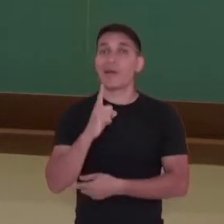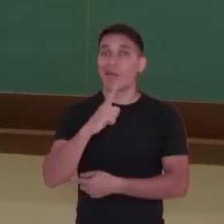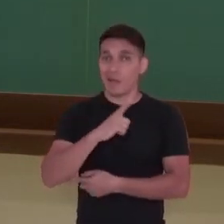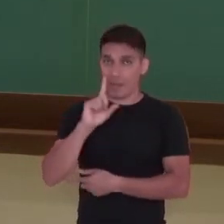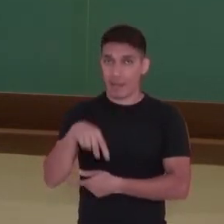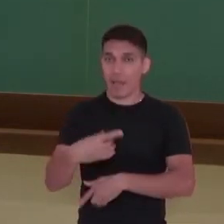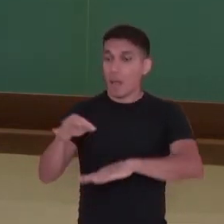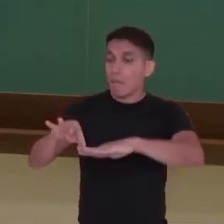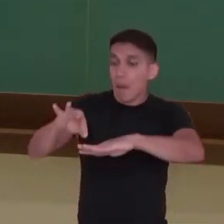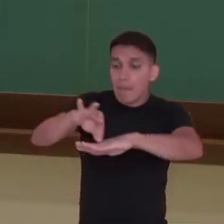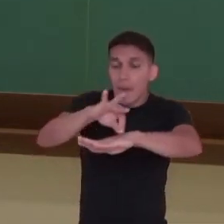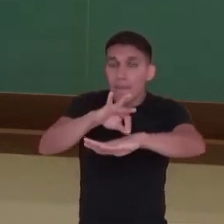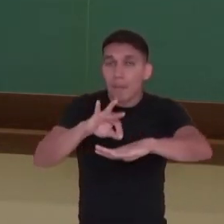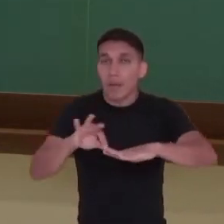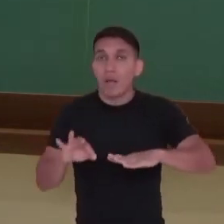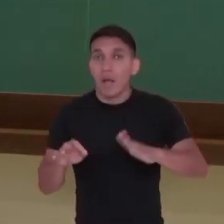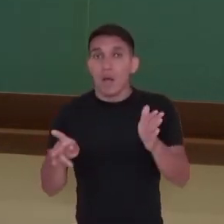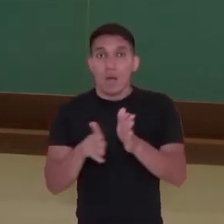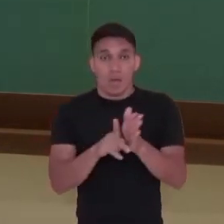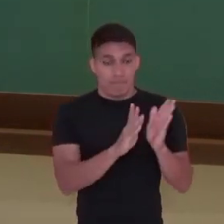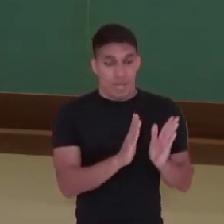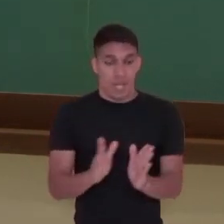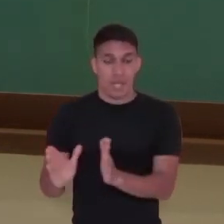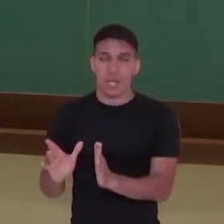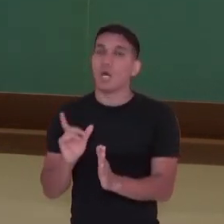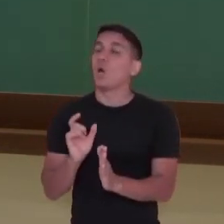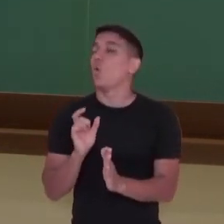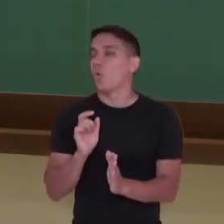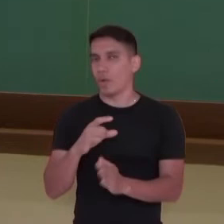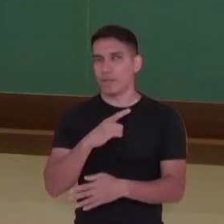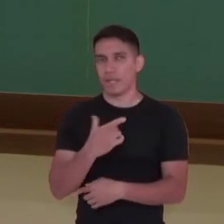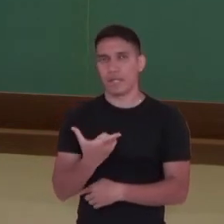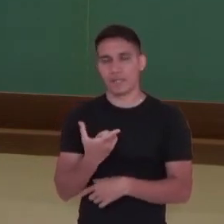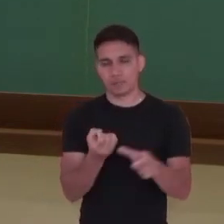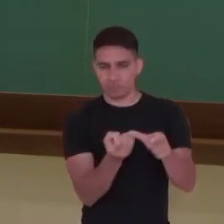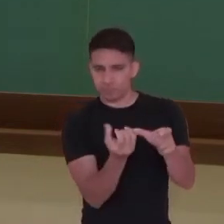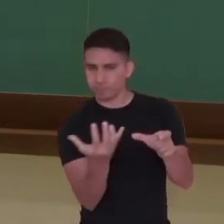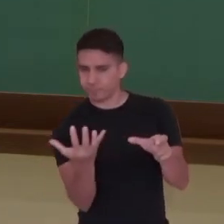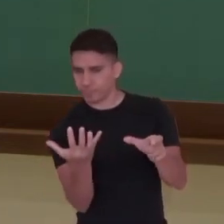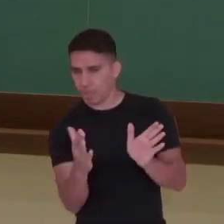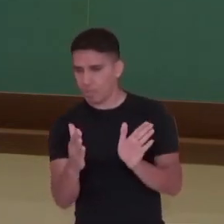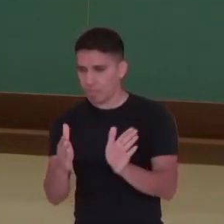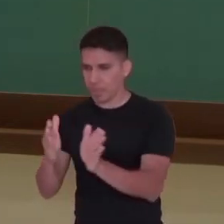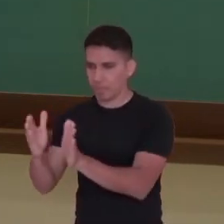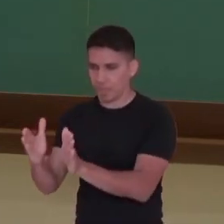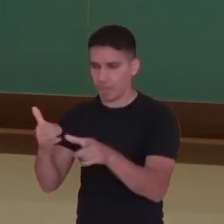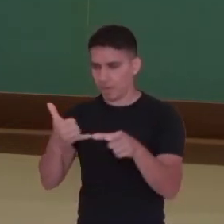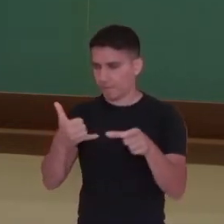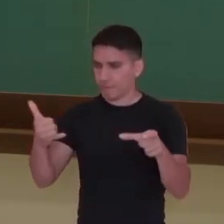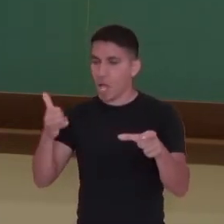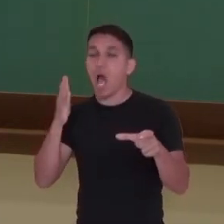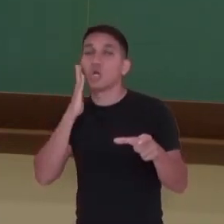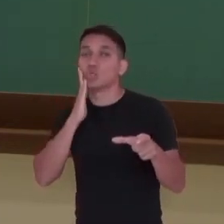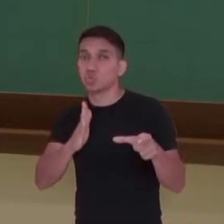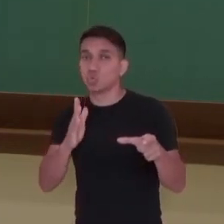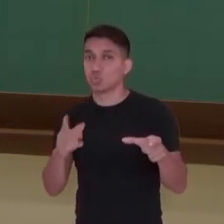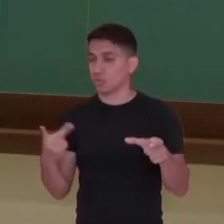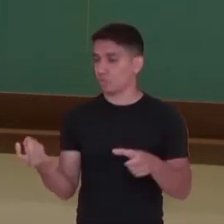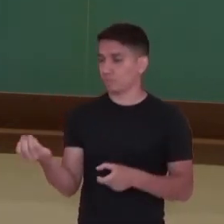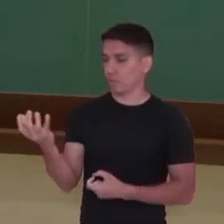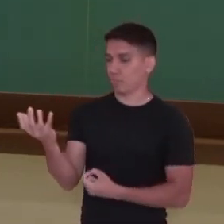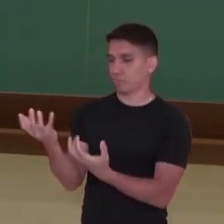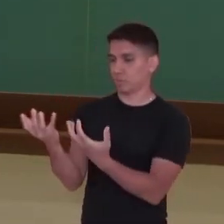componentes estão organizados numa sequência. Tenho a minha fonte, o fio condutor azul e duas